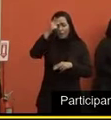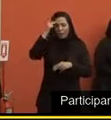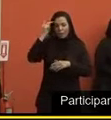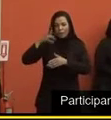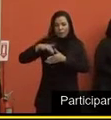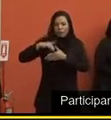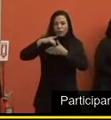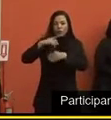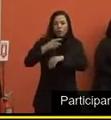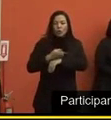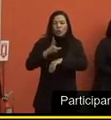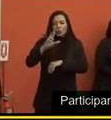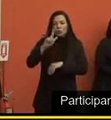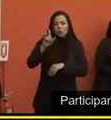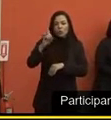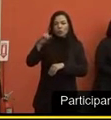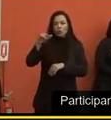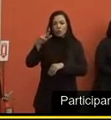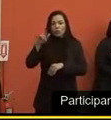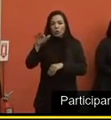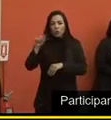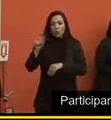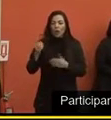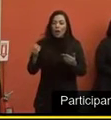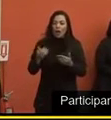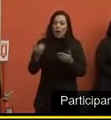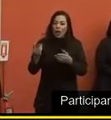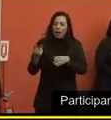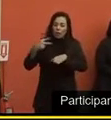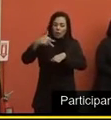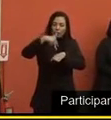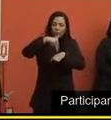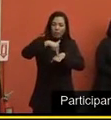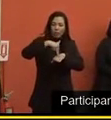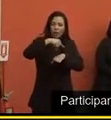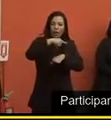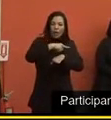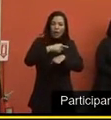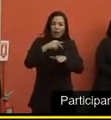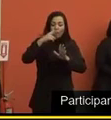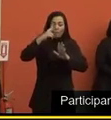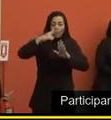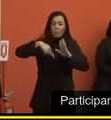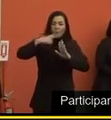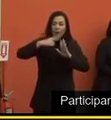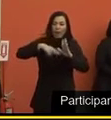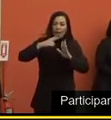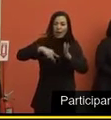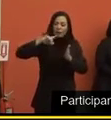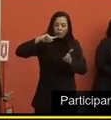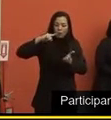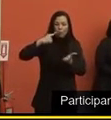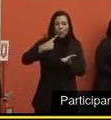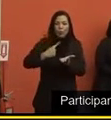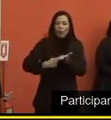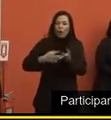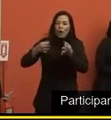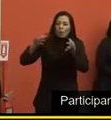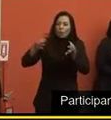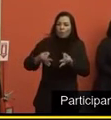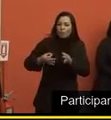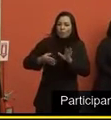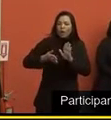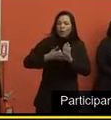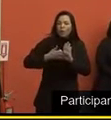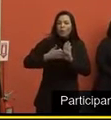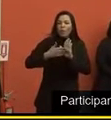doutor Douglas Miranda Mussi a dirigir-se à tribuna para fazer a leitura do compromisso solene que será